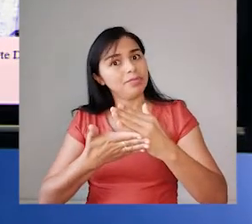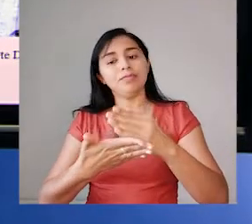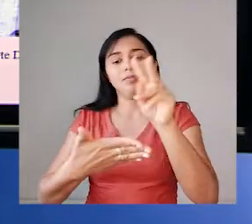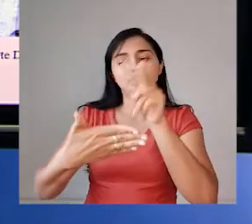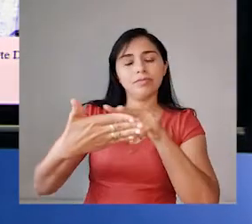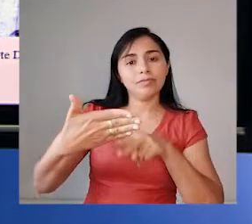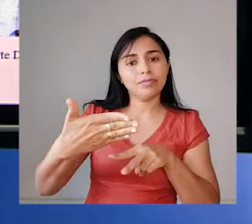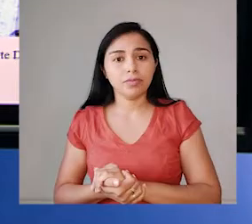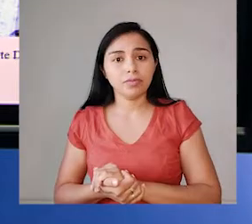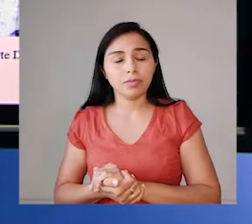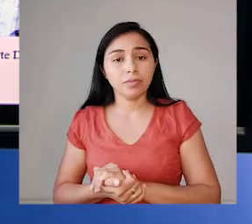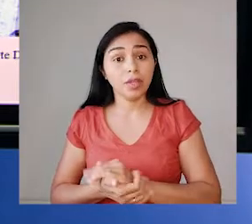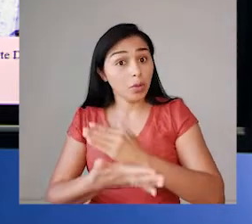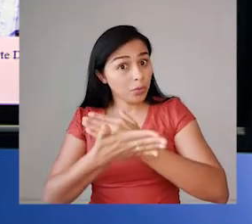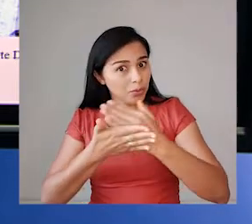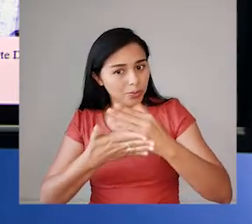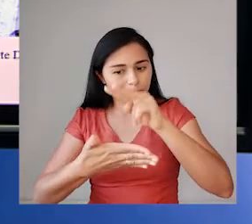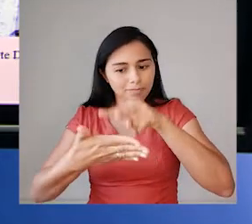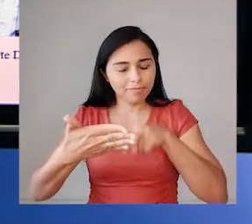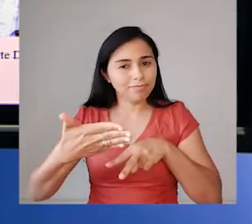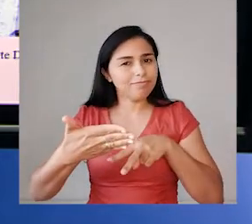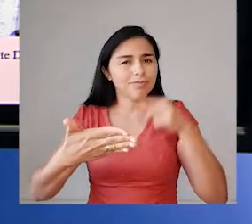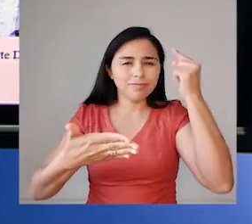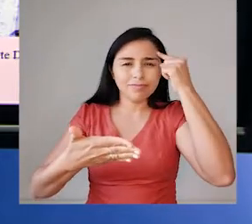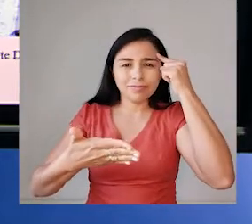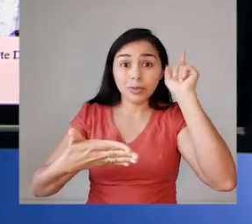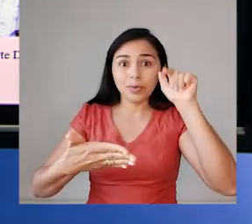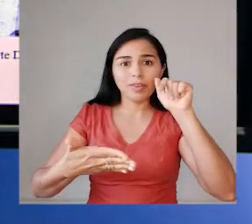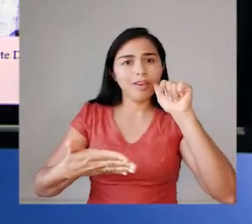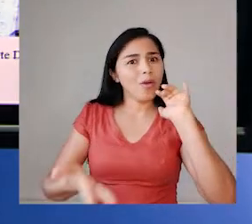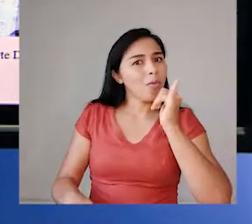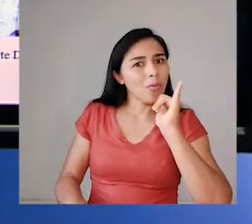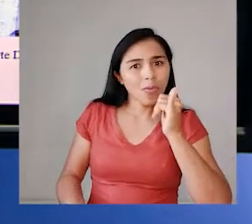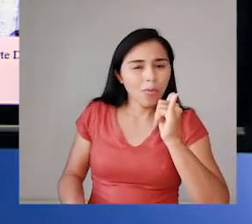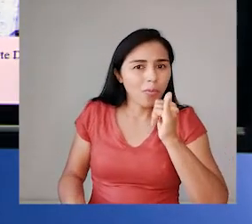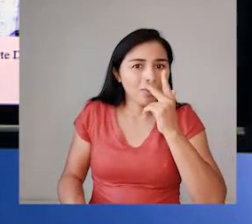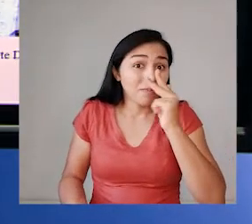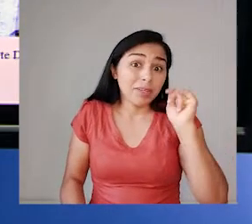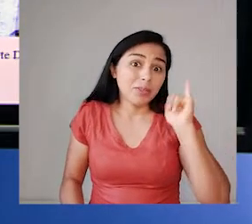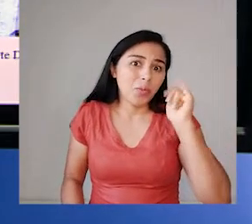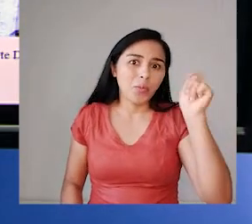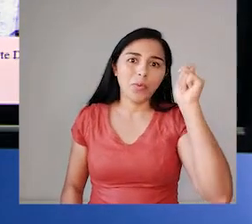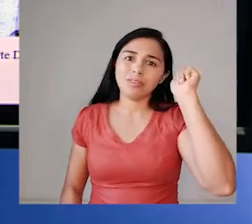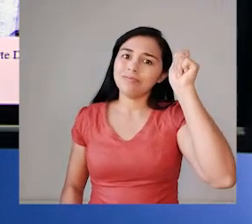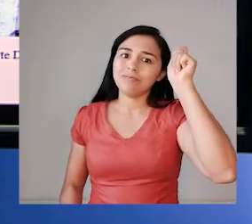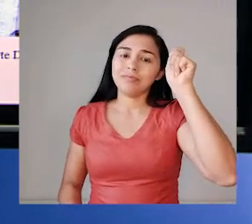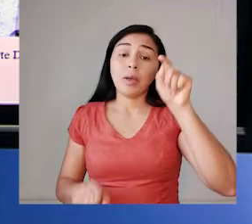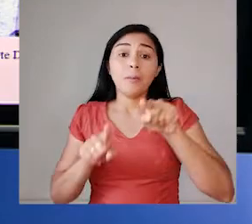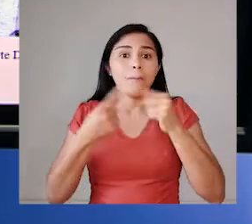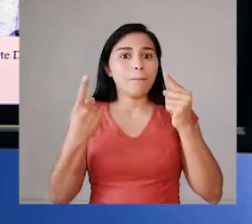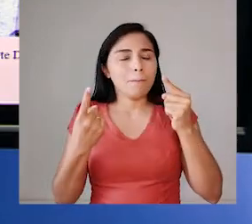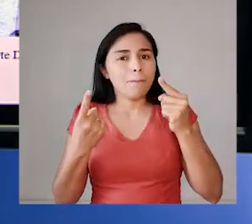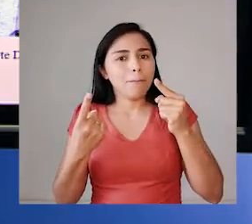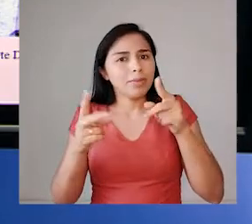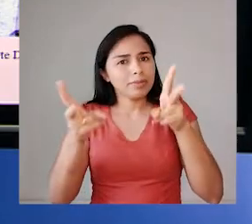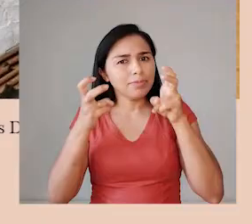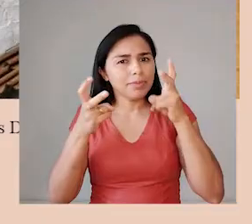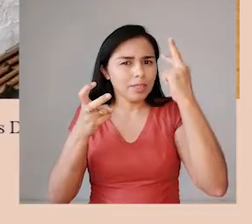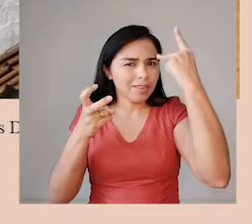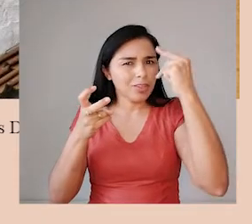de um conto ou de um conto de fadas, no entanto, com um final meio trágico, meio